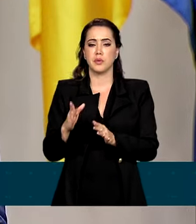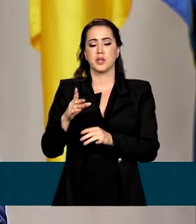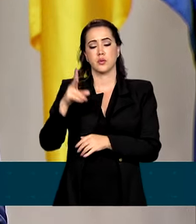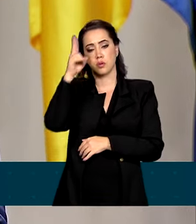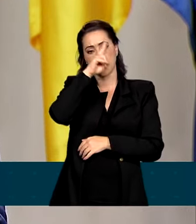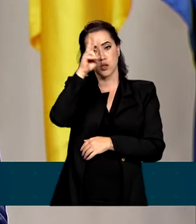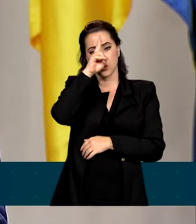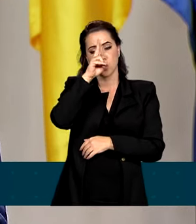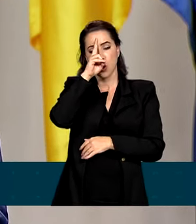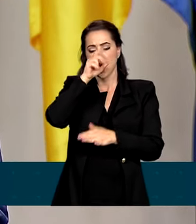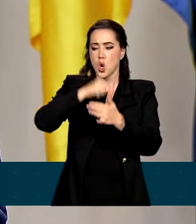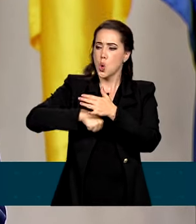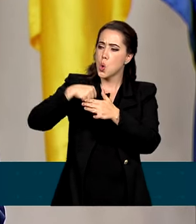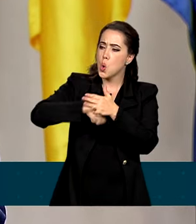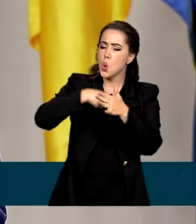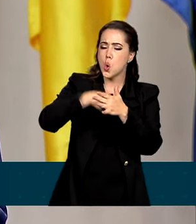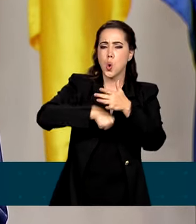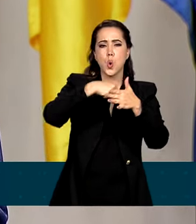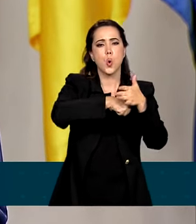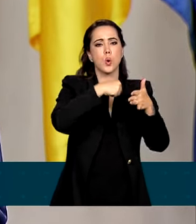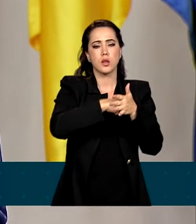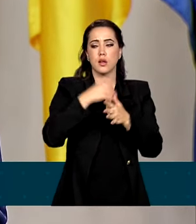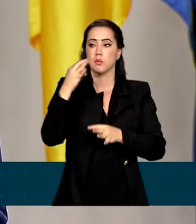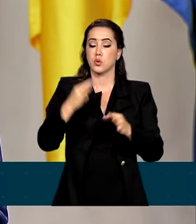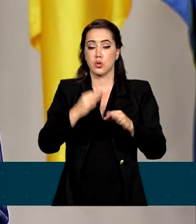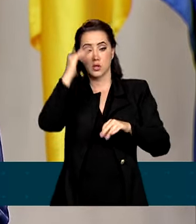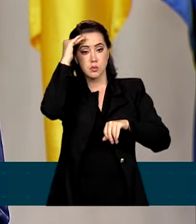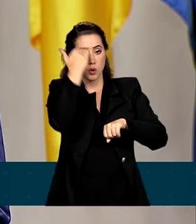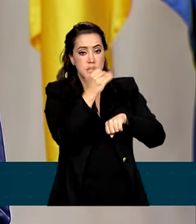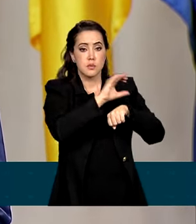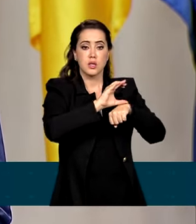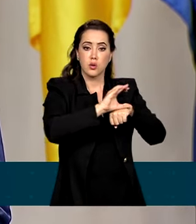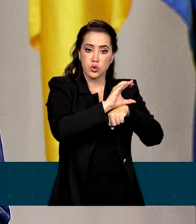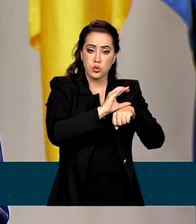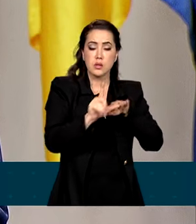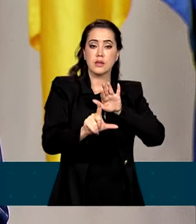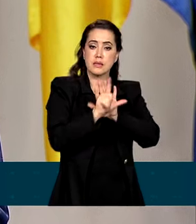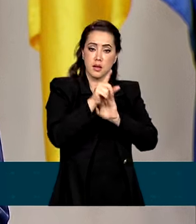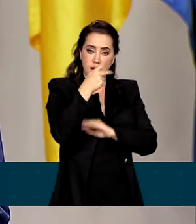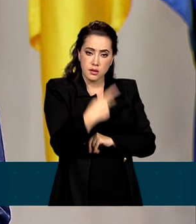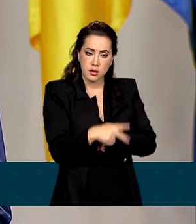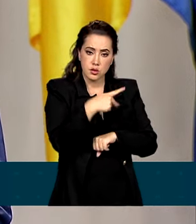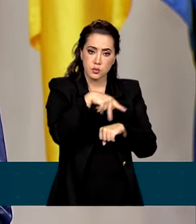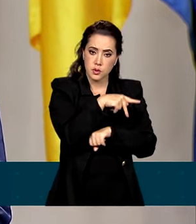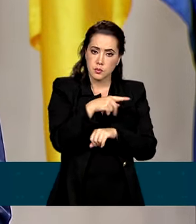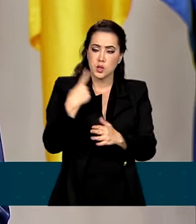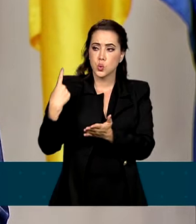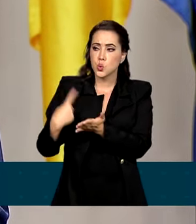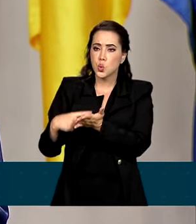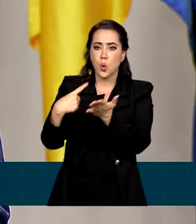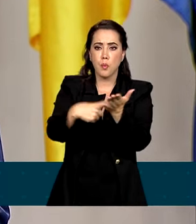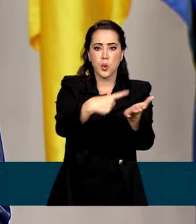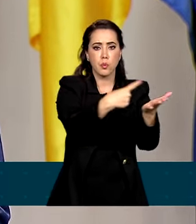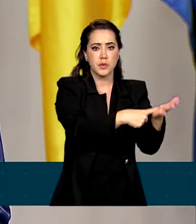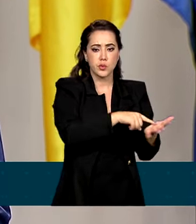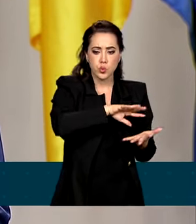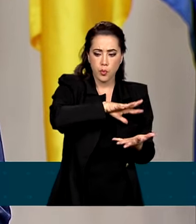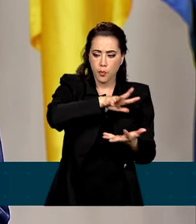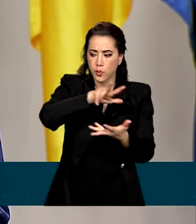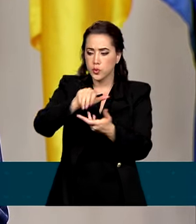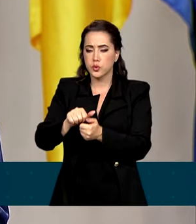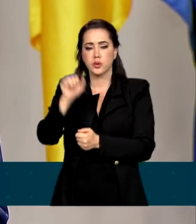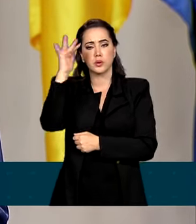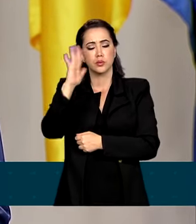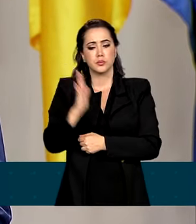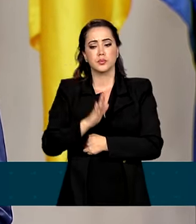lutas por justiça, por respeito à Constituição Federal, às leis deste país e aos tratados internacionais dos quais o